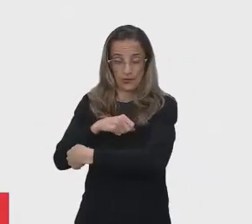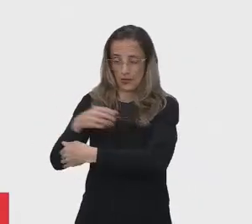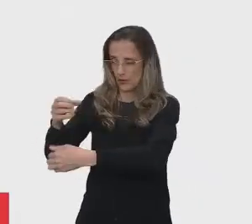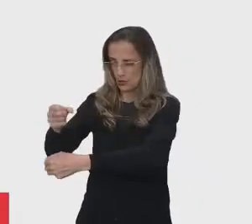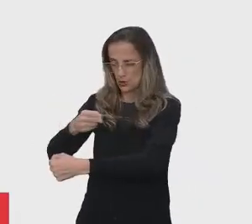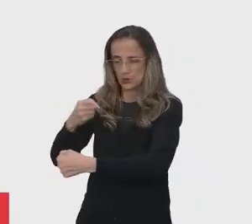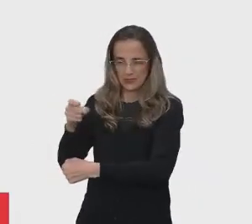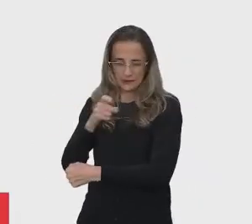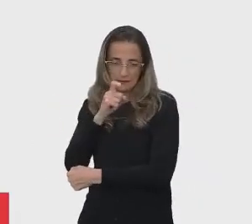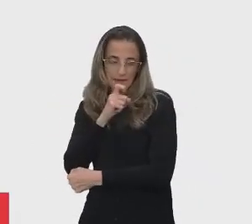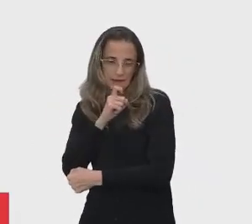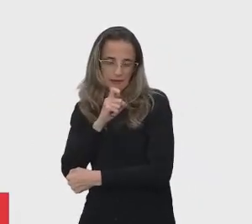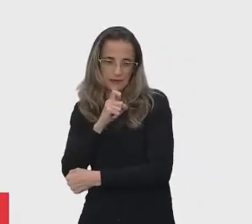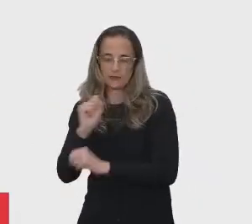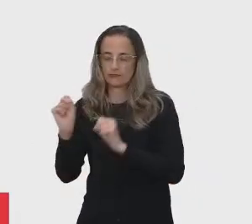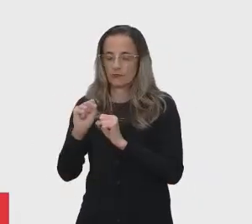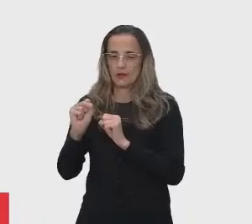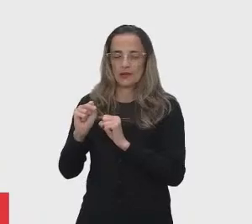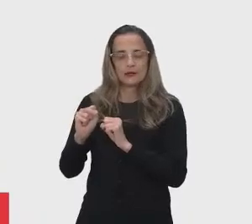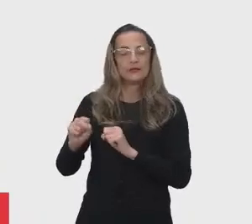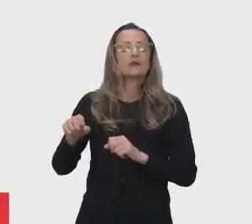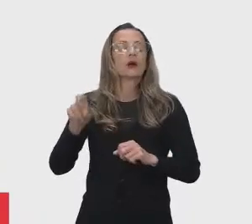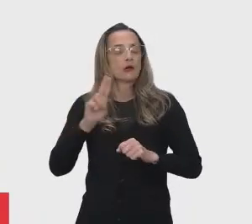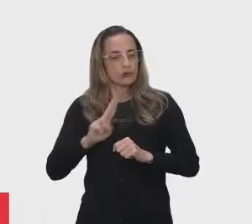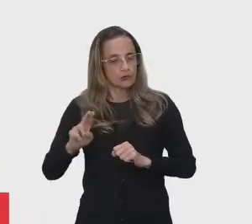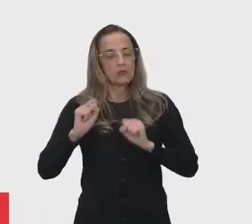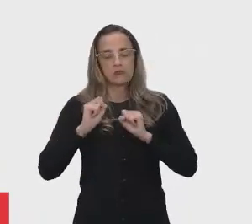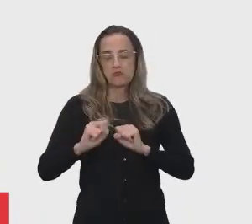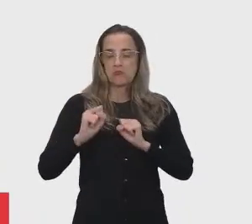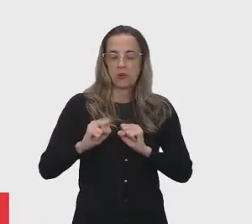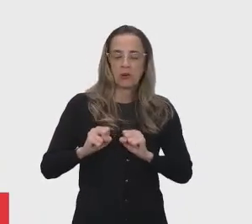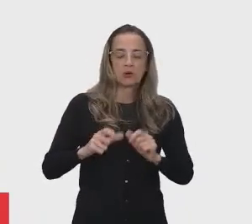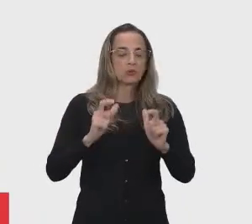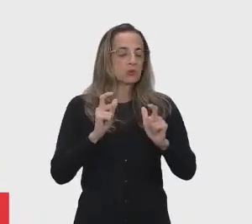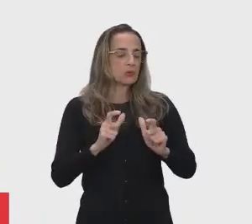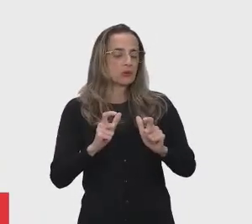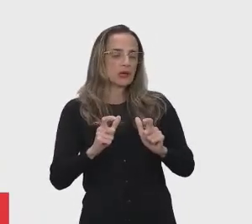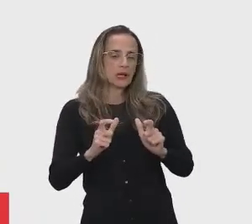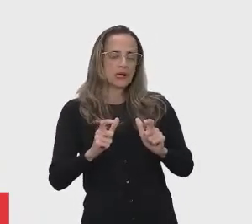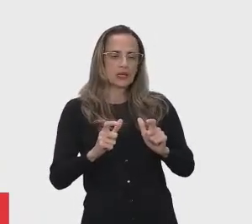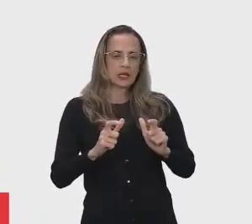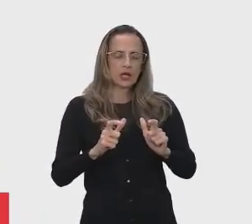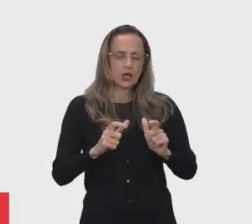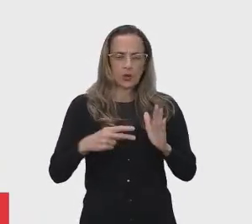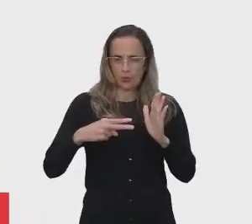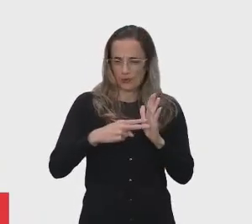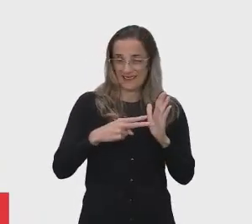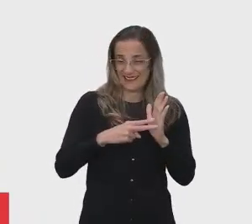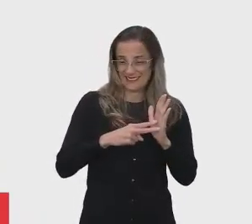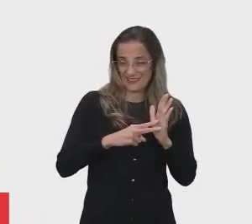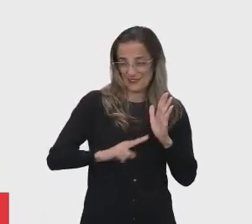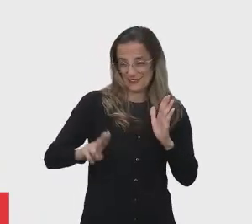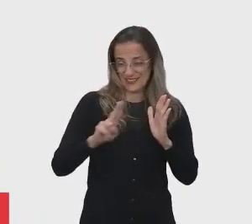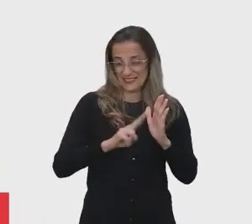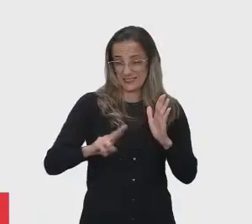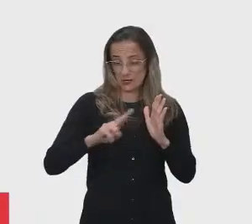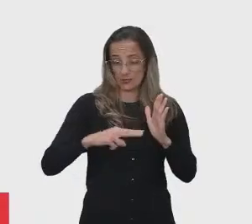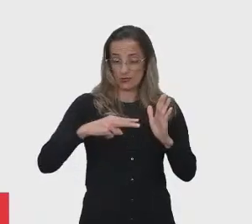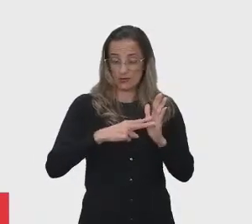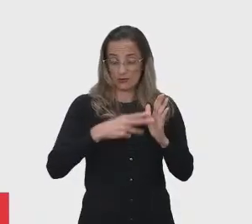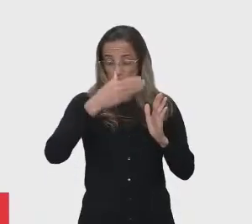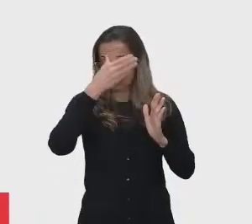aparelho que está em stand-by, que a gente poderia ter tirado da tomada. A gente vai alimentar o carregador que você deixou lá, né, gente?